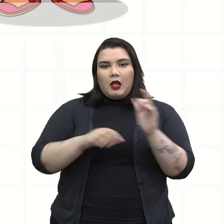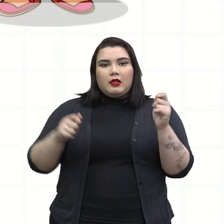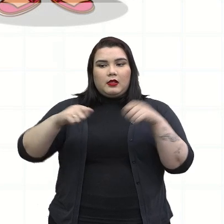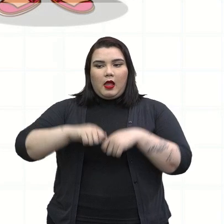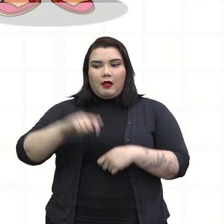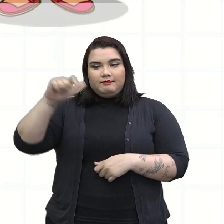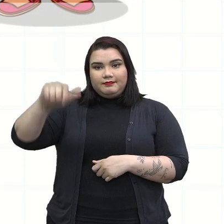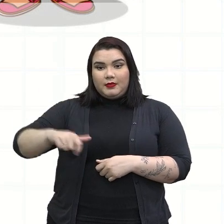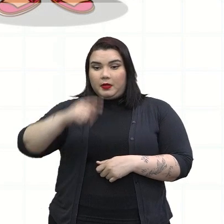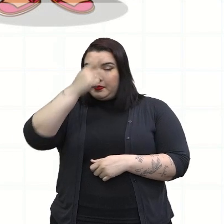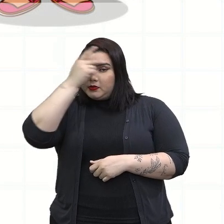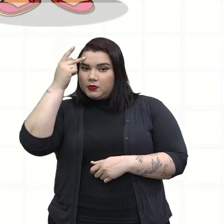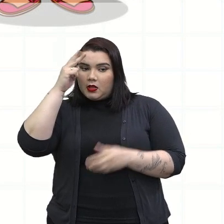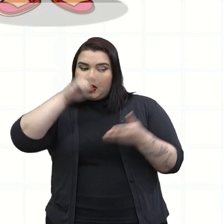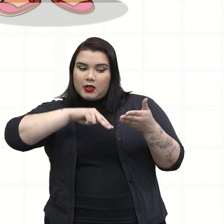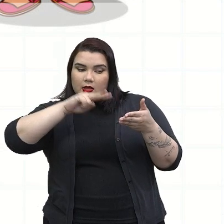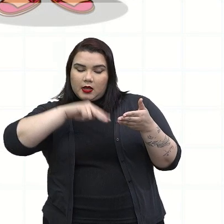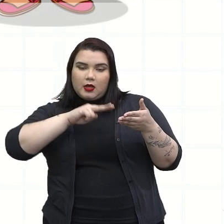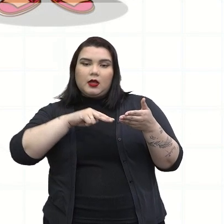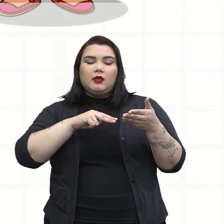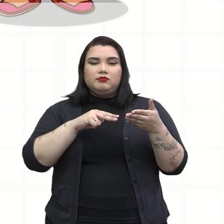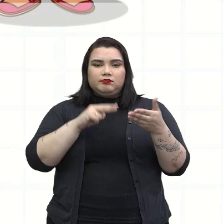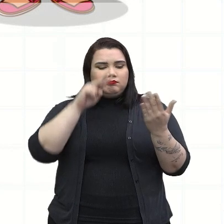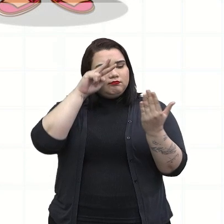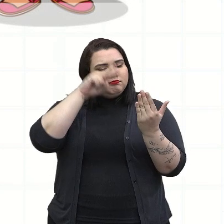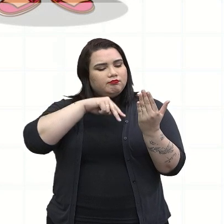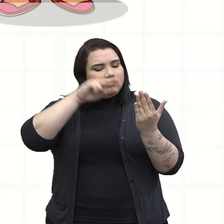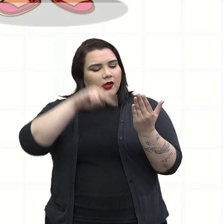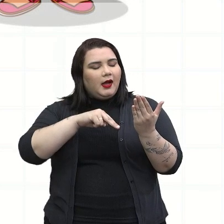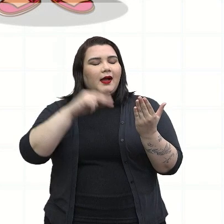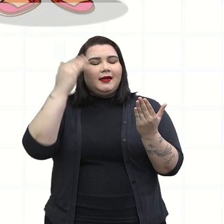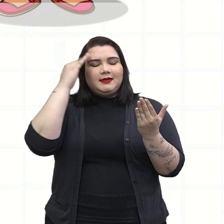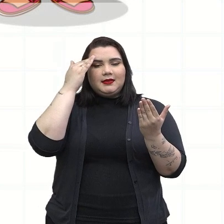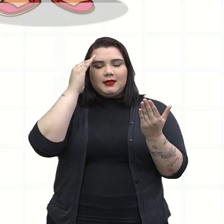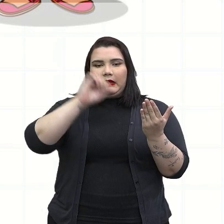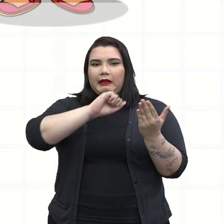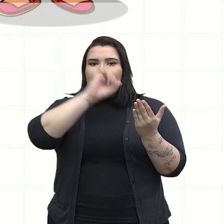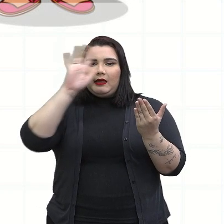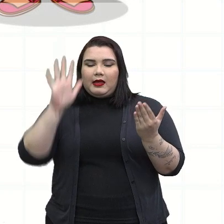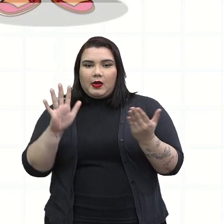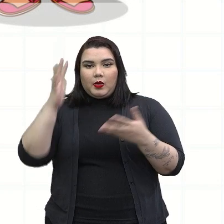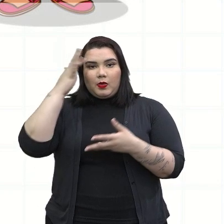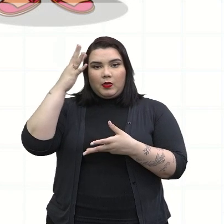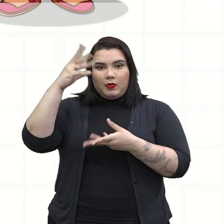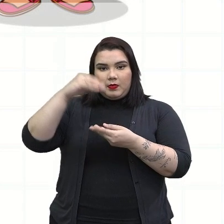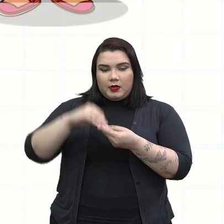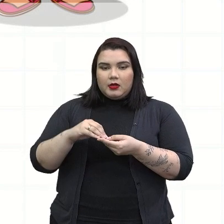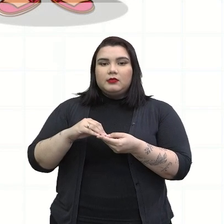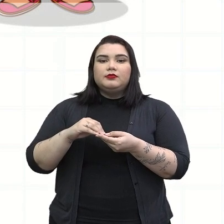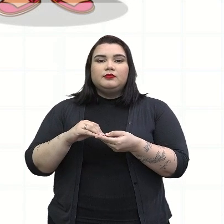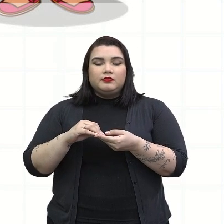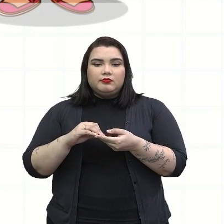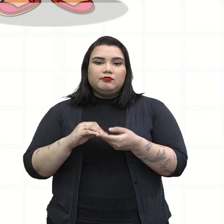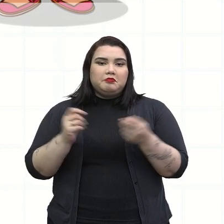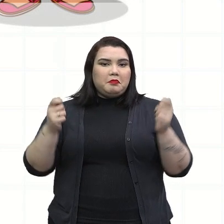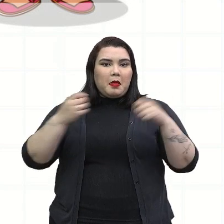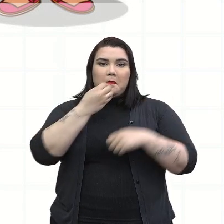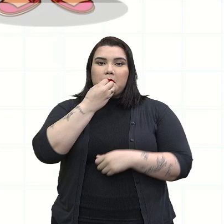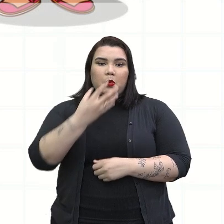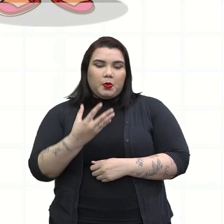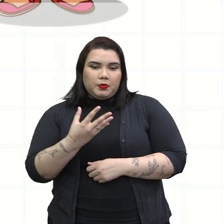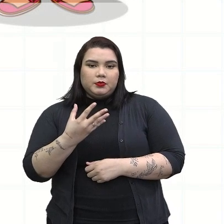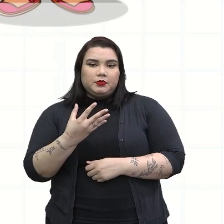os leitores a entenderem, ou seja, interpretarem. Na hora lá da leitura e interpretação, isso faz toda a